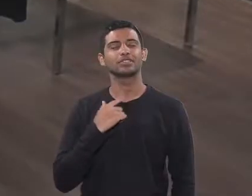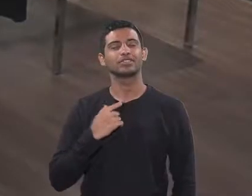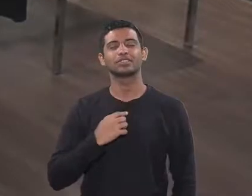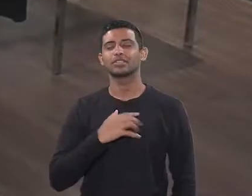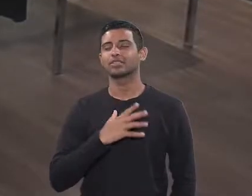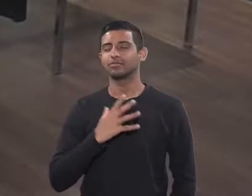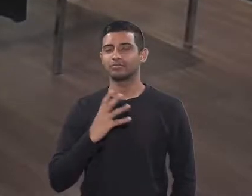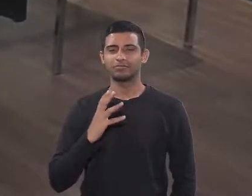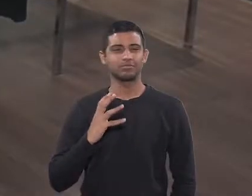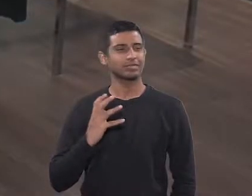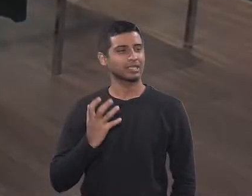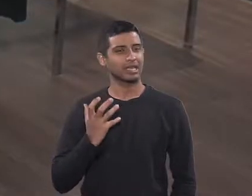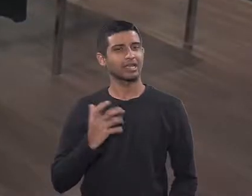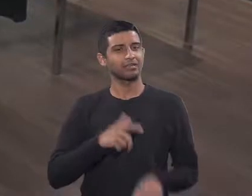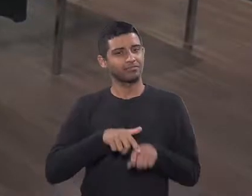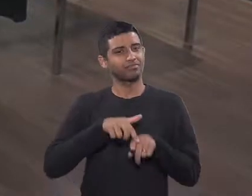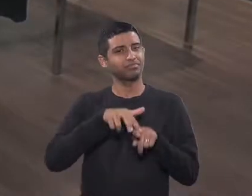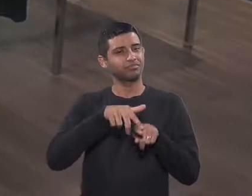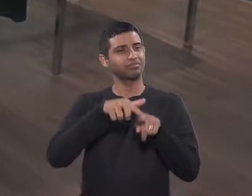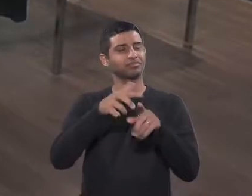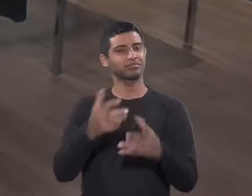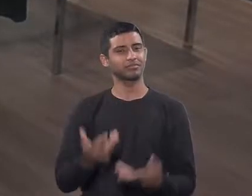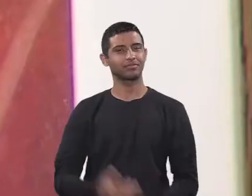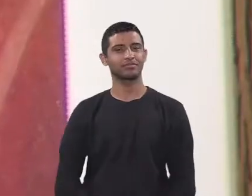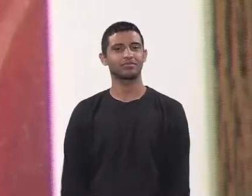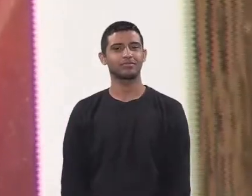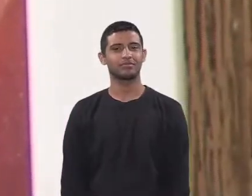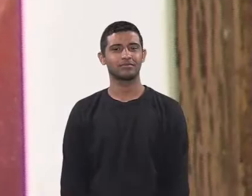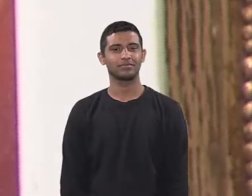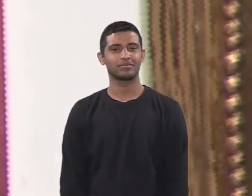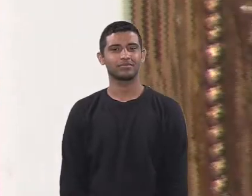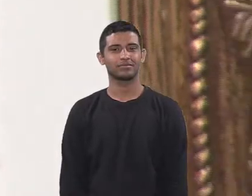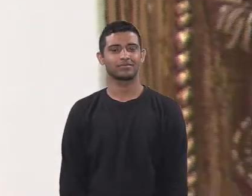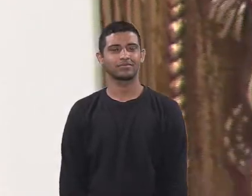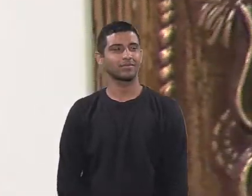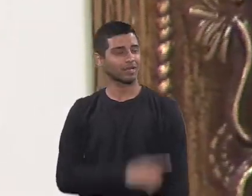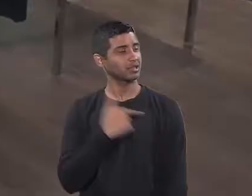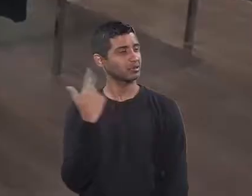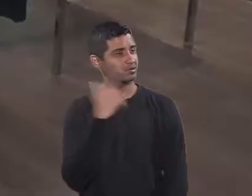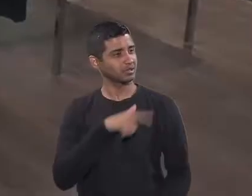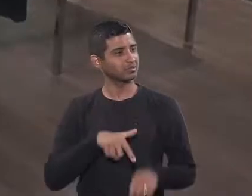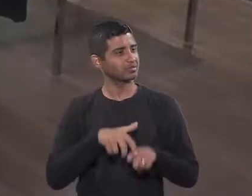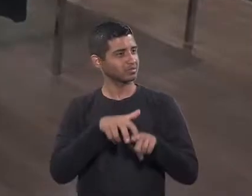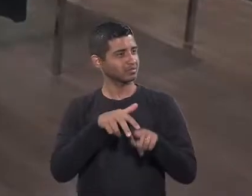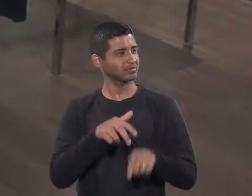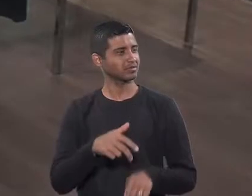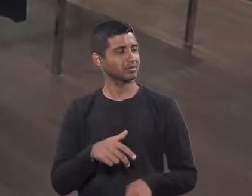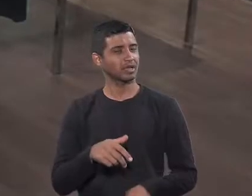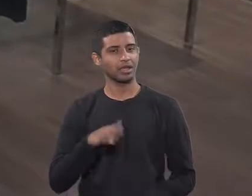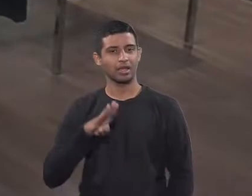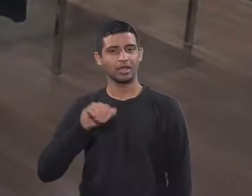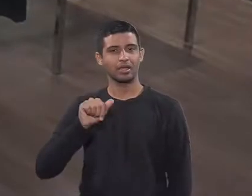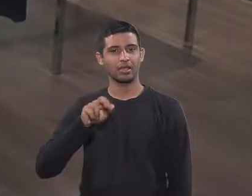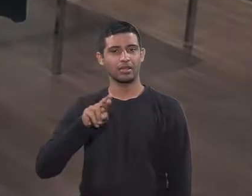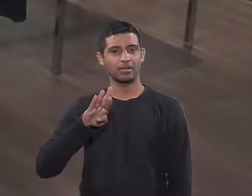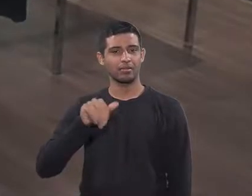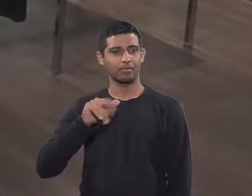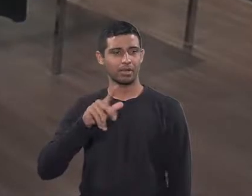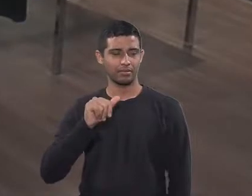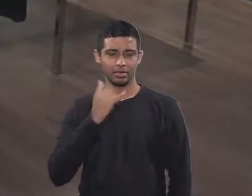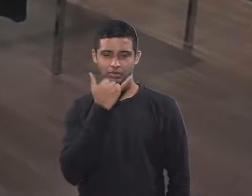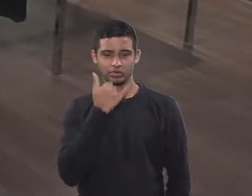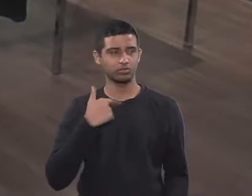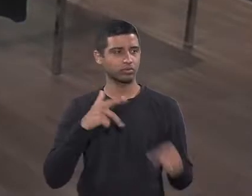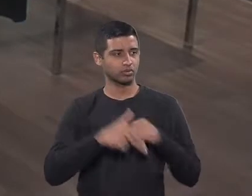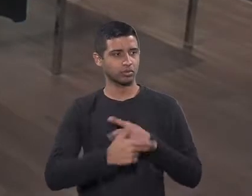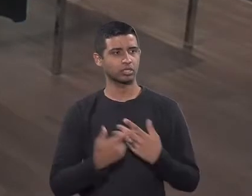skate. E eu consegui. Você conseguiu andar? Bárbara, eu vou te interromper. Existe um programa agora, até fui assistir